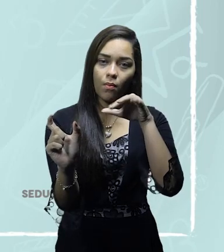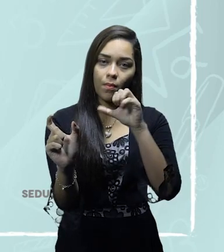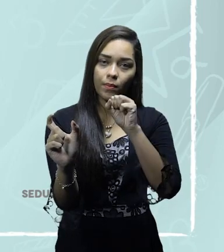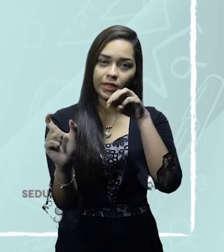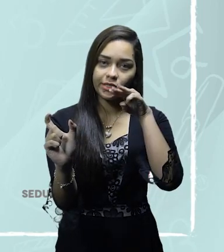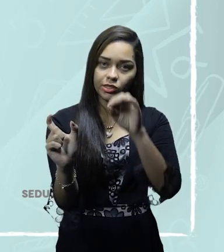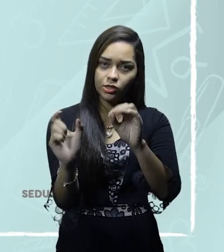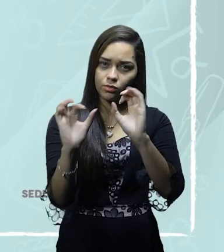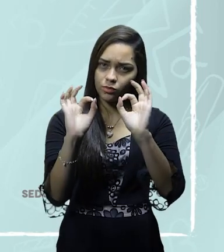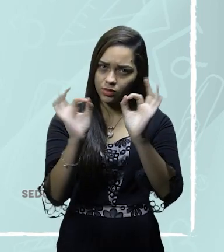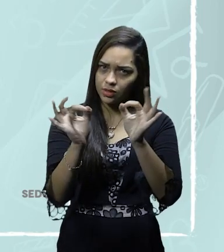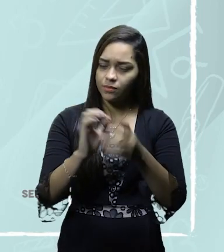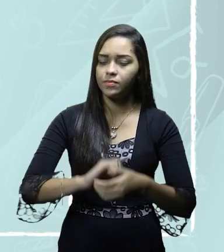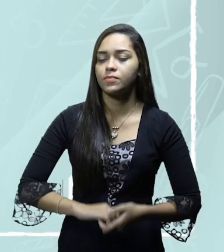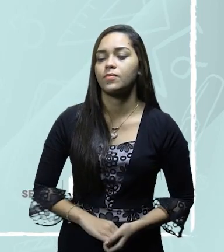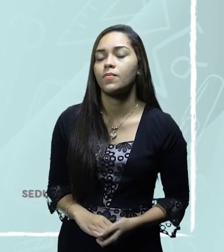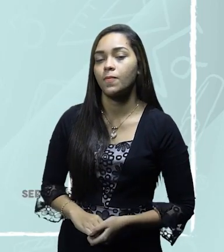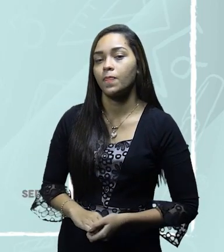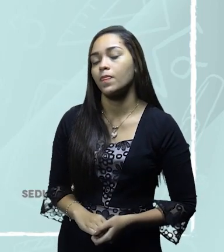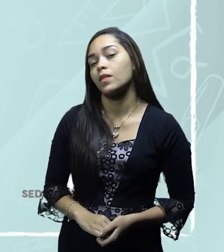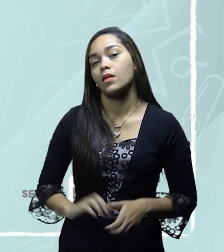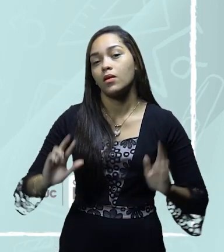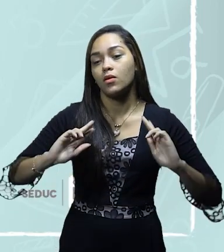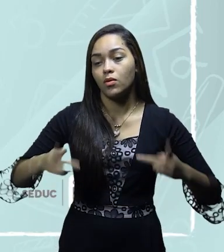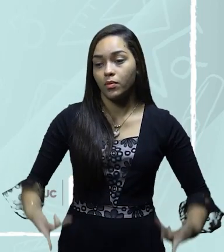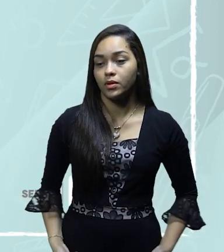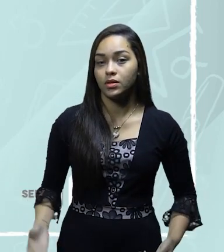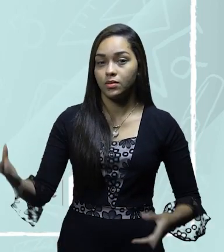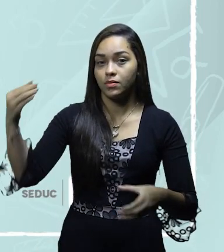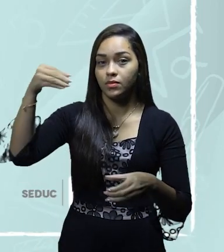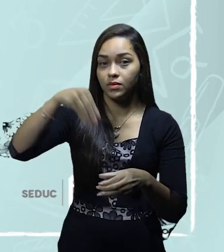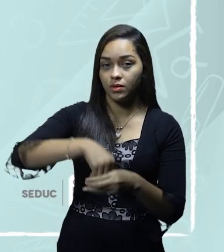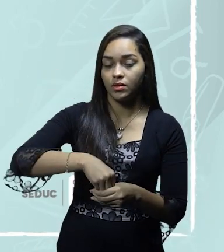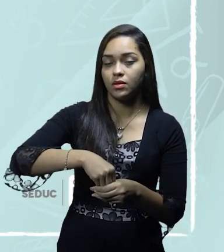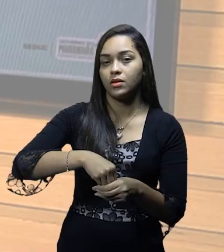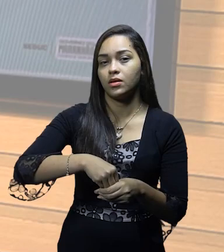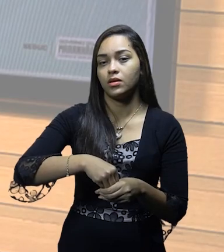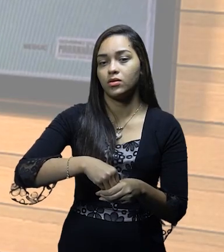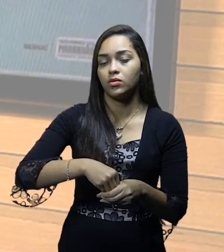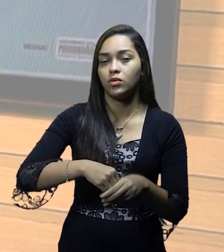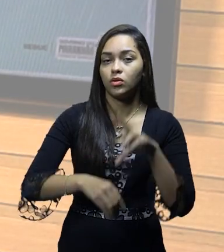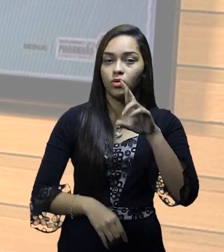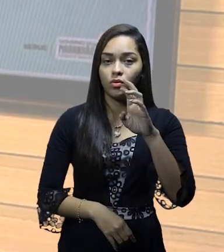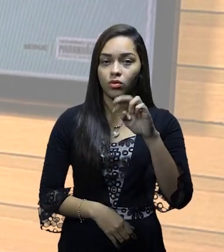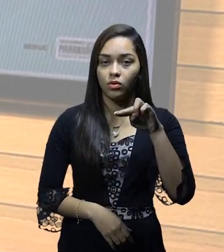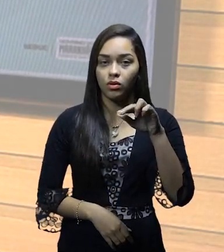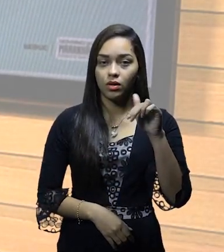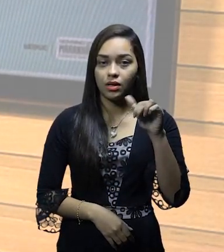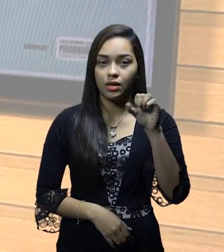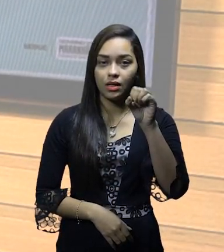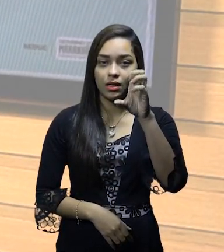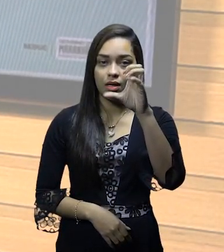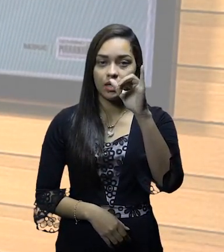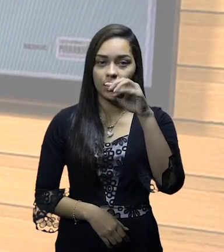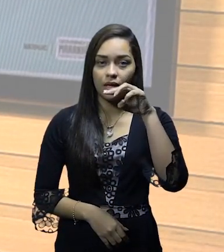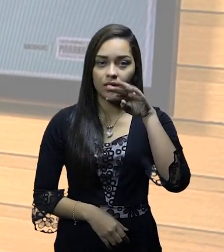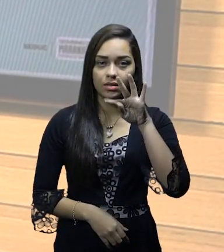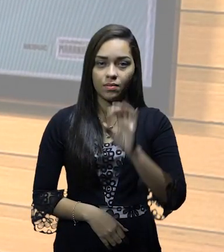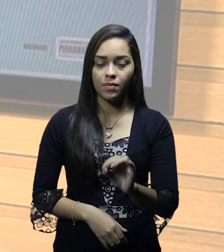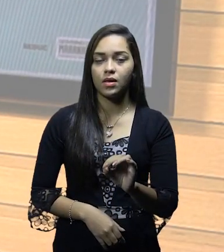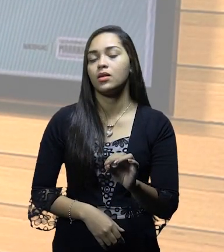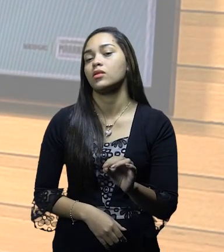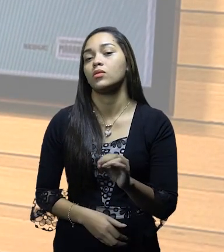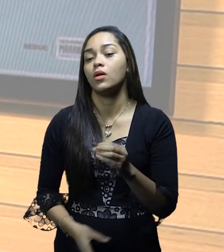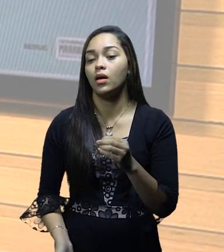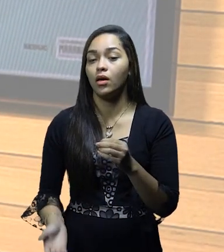que focam no ser humano, daí surge o nome humanismo, certo? Então, o humanismo está